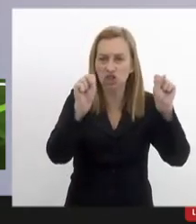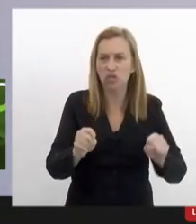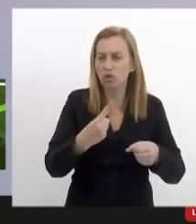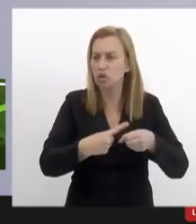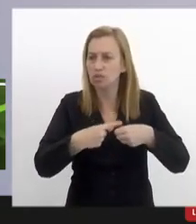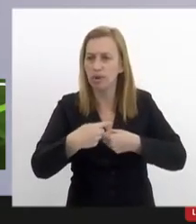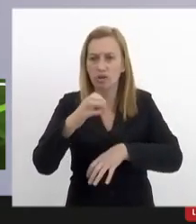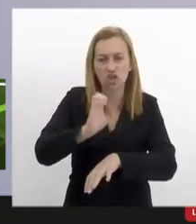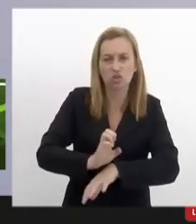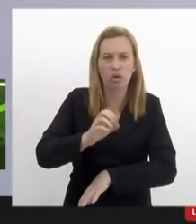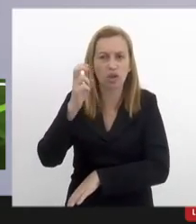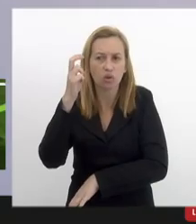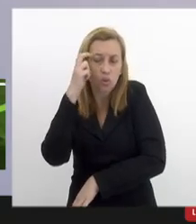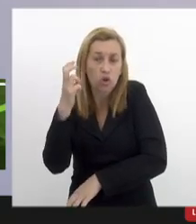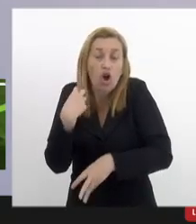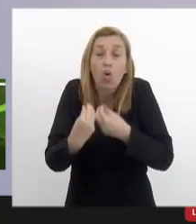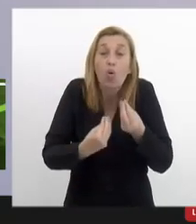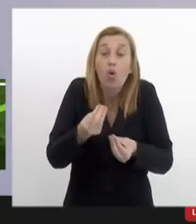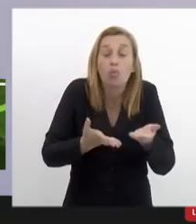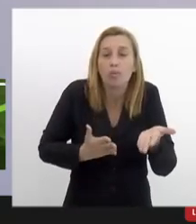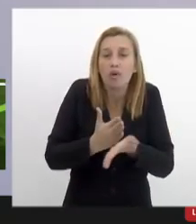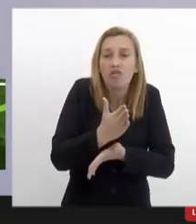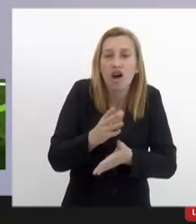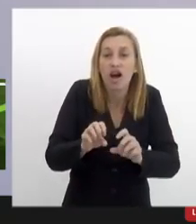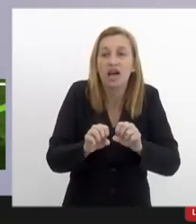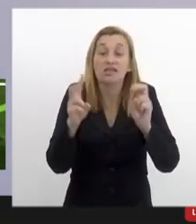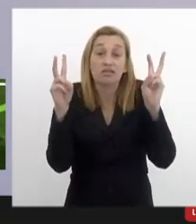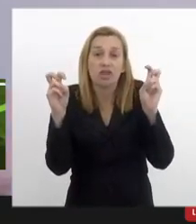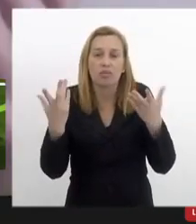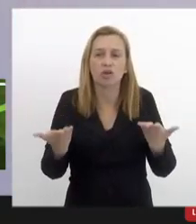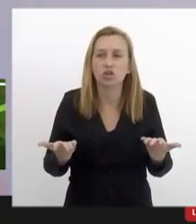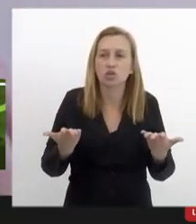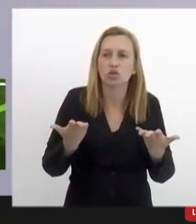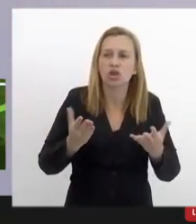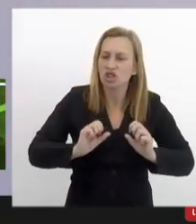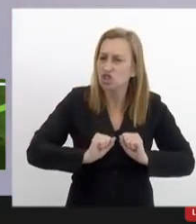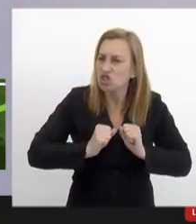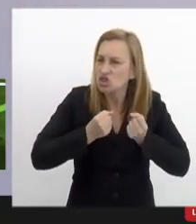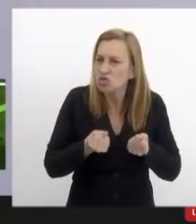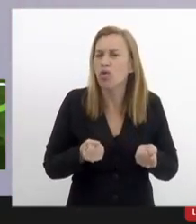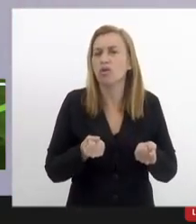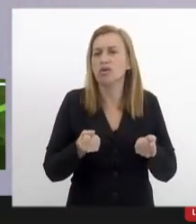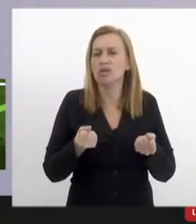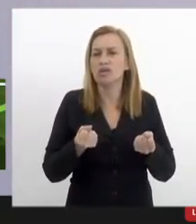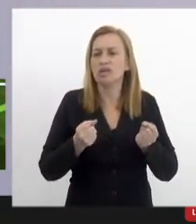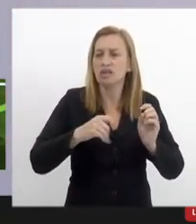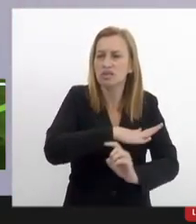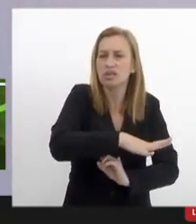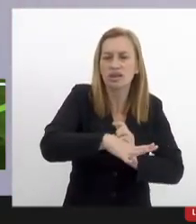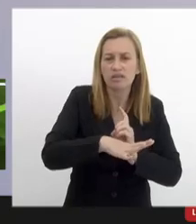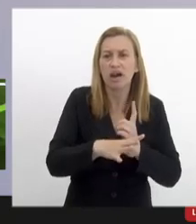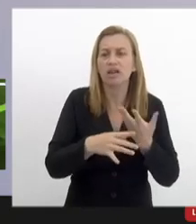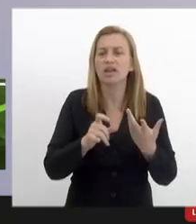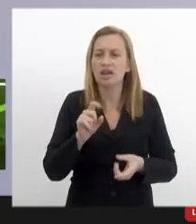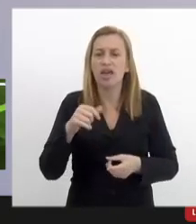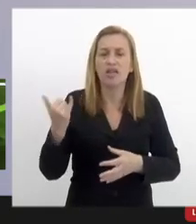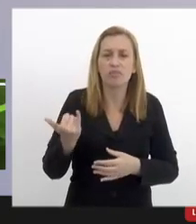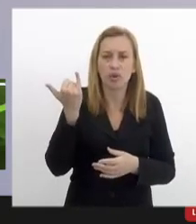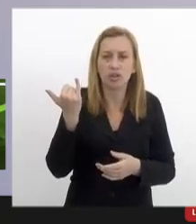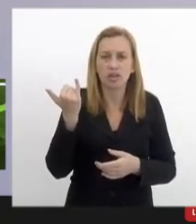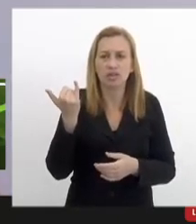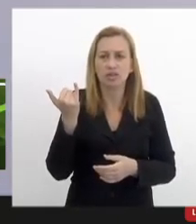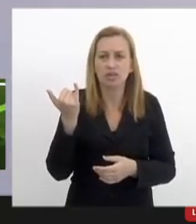e estadual de cultura, né? Como que a gente aprova sistemas? A gente faz um grande esforço da sociedade civil, que é muito